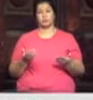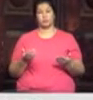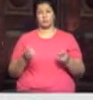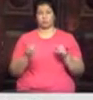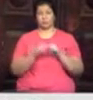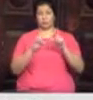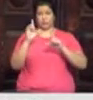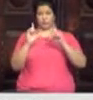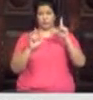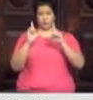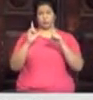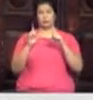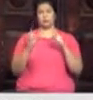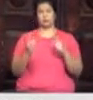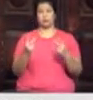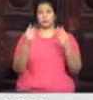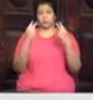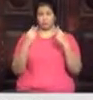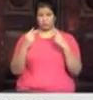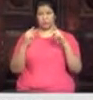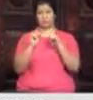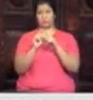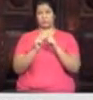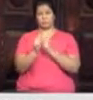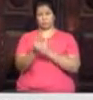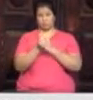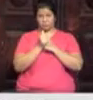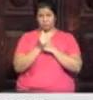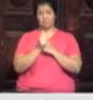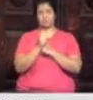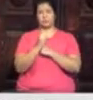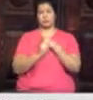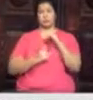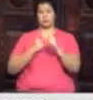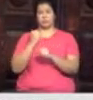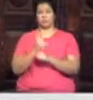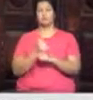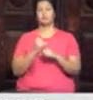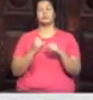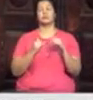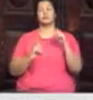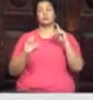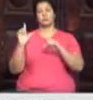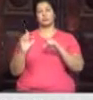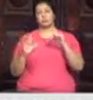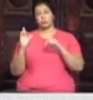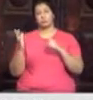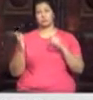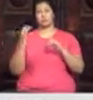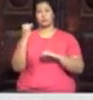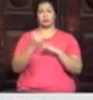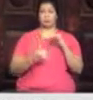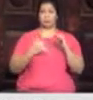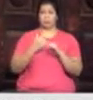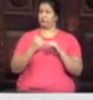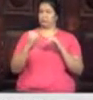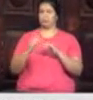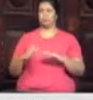assiste pela TV Alerj, nos segue pelas redes sociais, imprensa, colega de trabalho aqui da